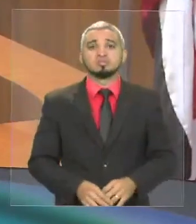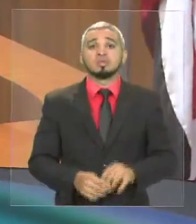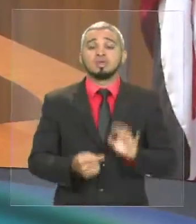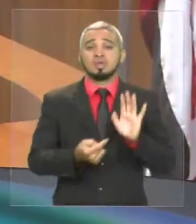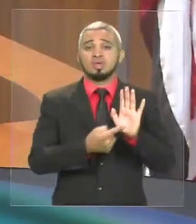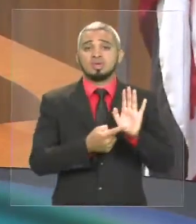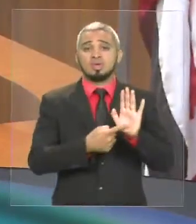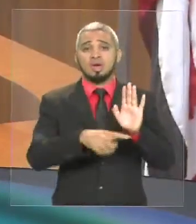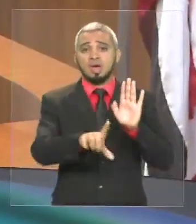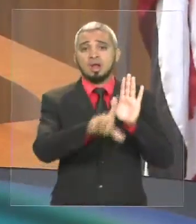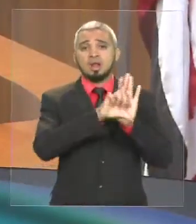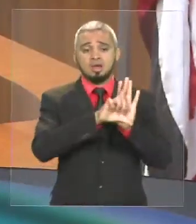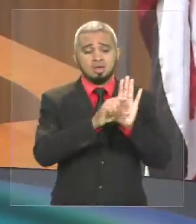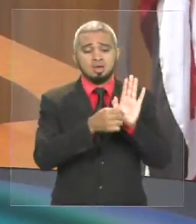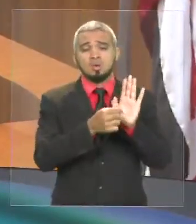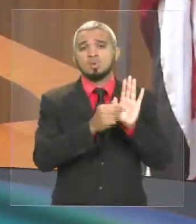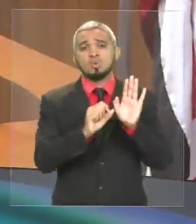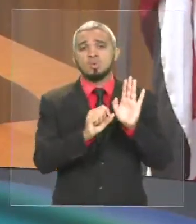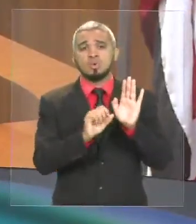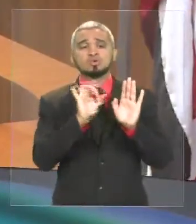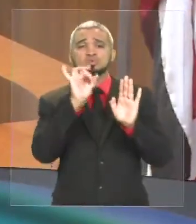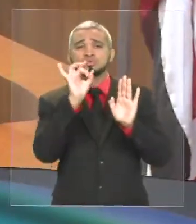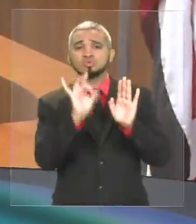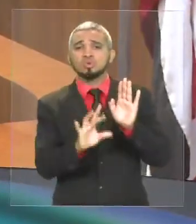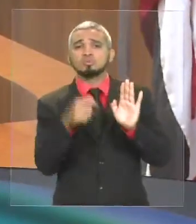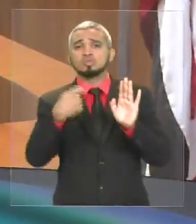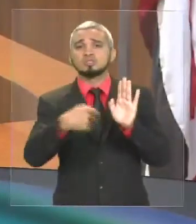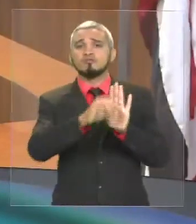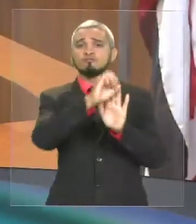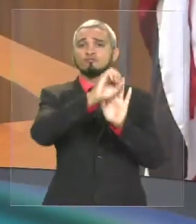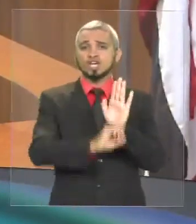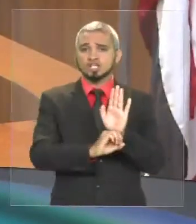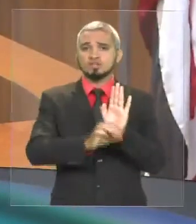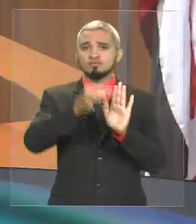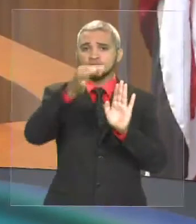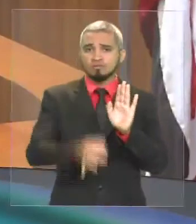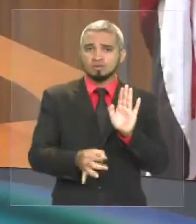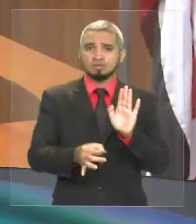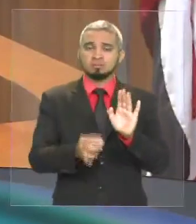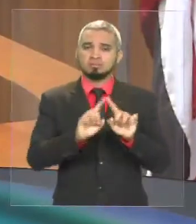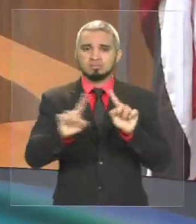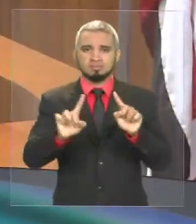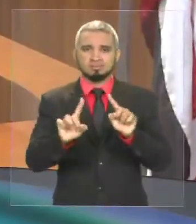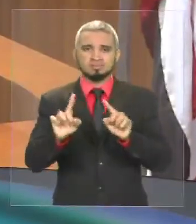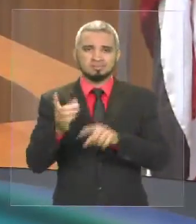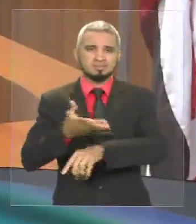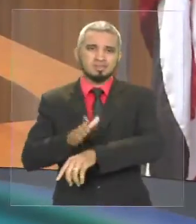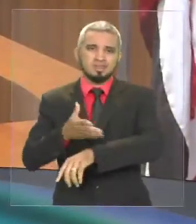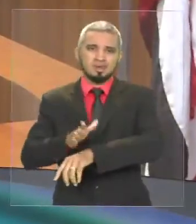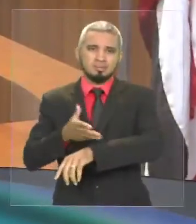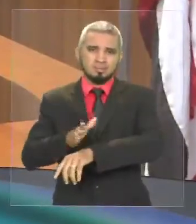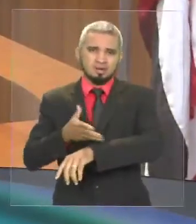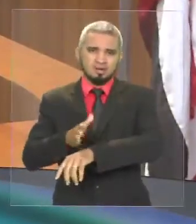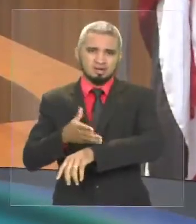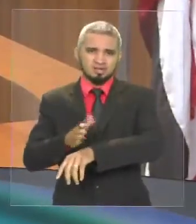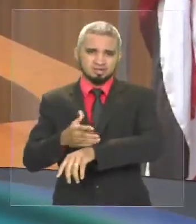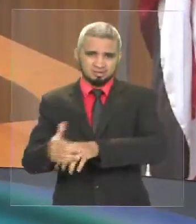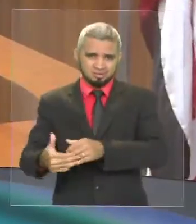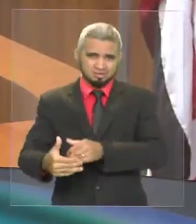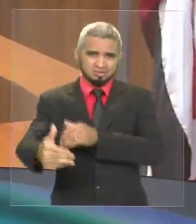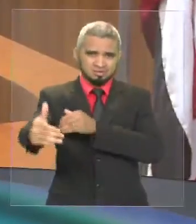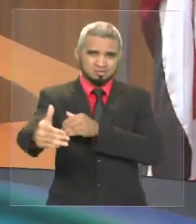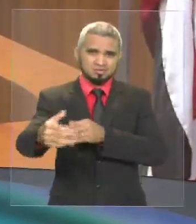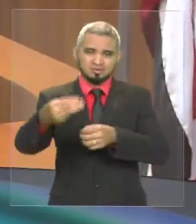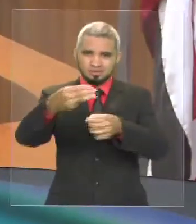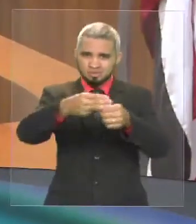lei só para dizer que já existe, que ainda permaneceu, mas na prática eu ouso a dizer que nenhum